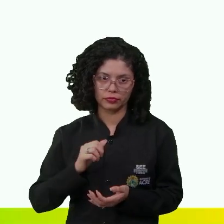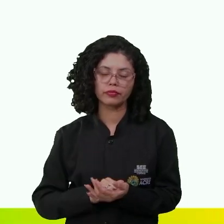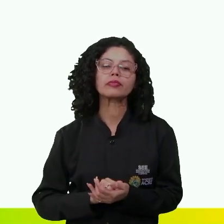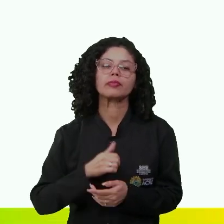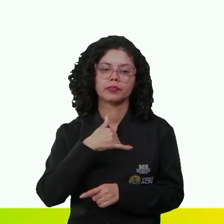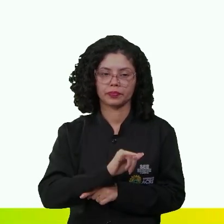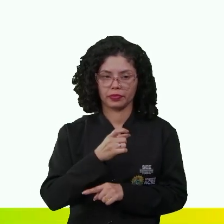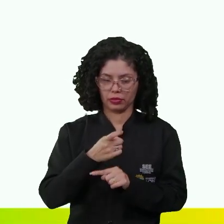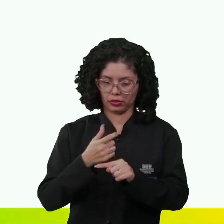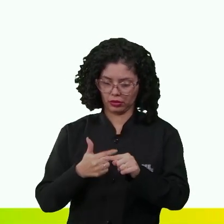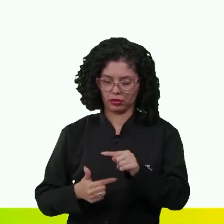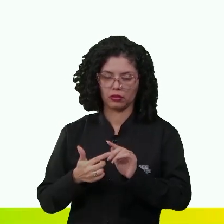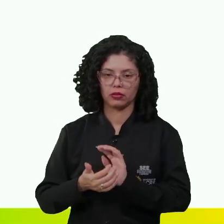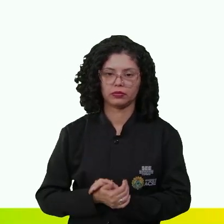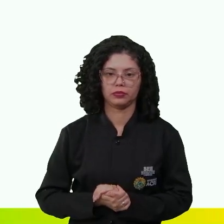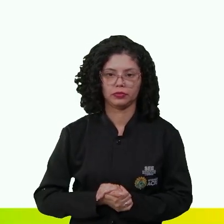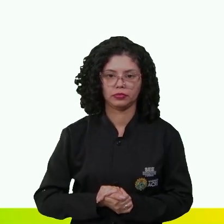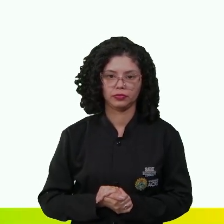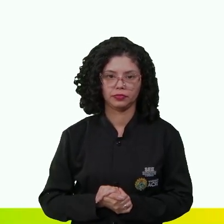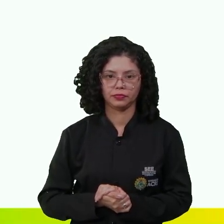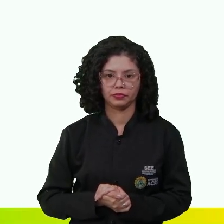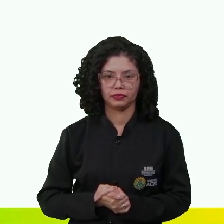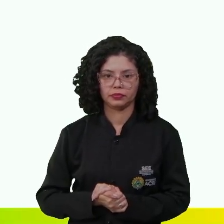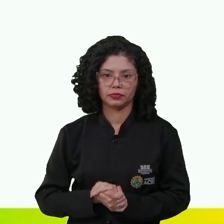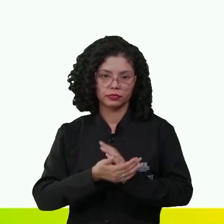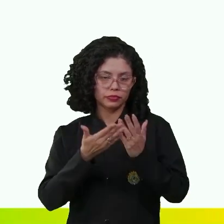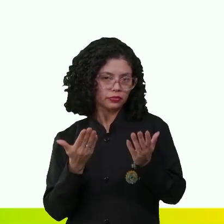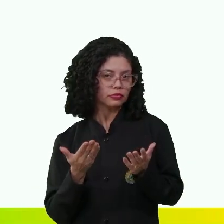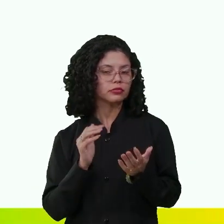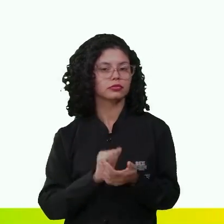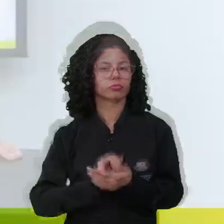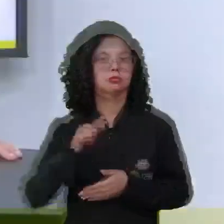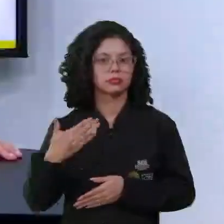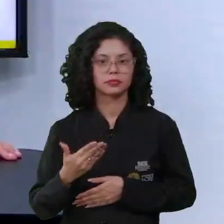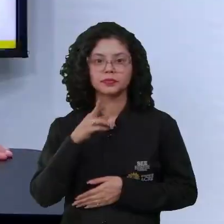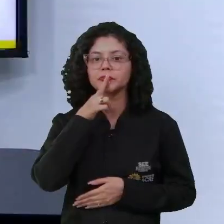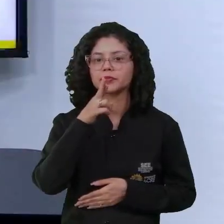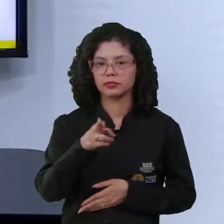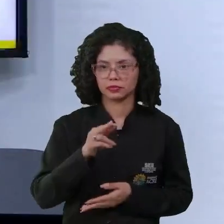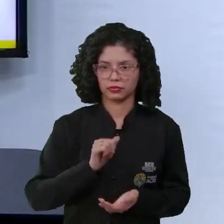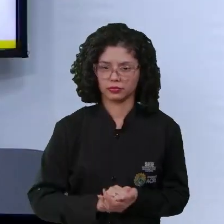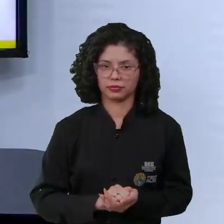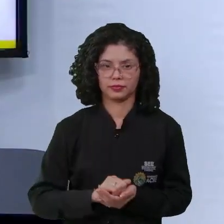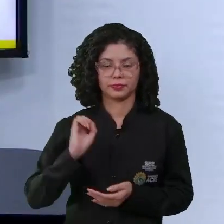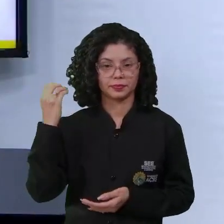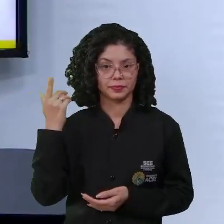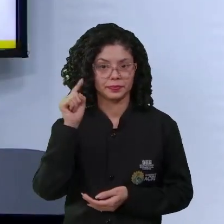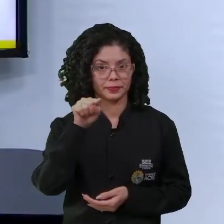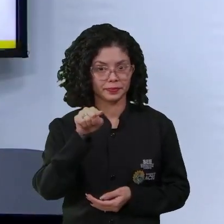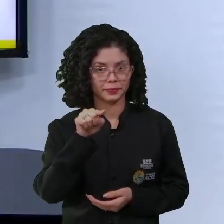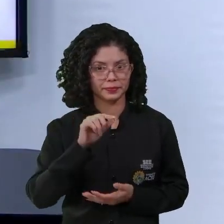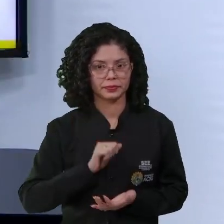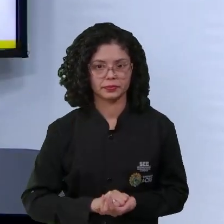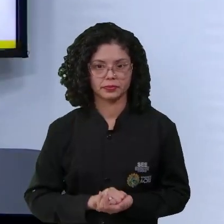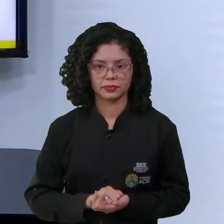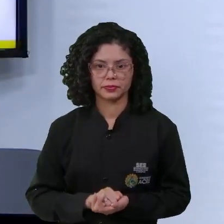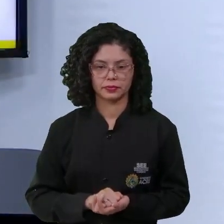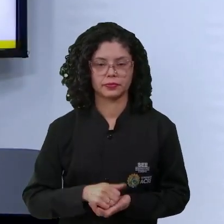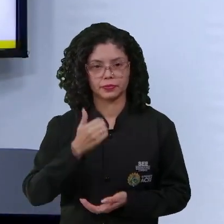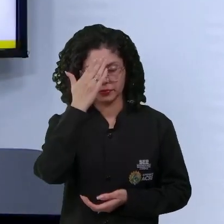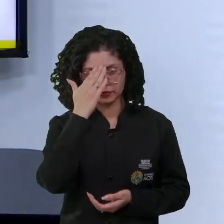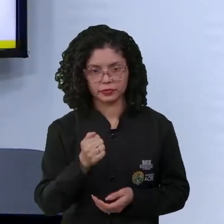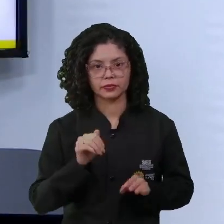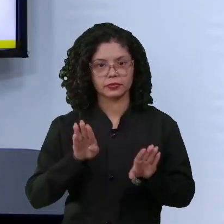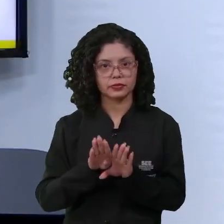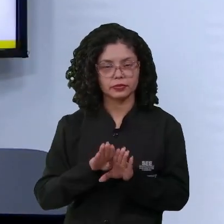E Y é igual a X sobre 2. E aí, pessoal, qual é a resposta nesse caso aqui? Nós sabemos